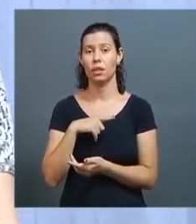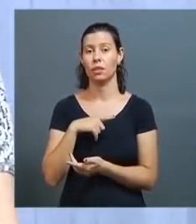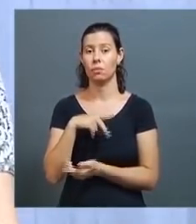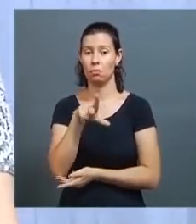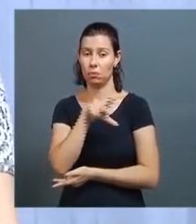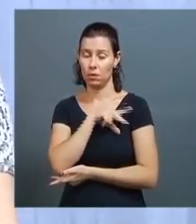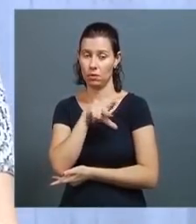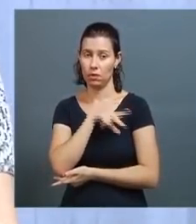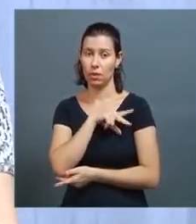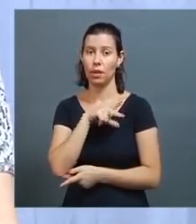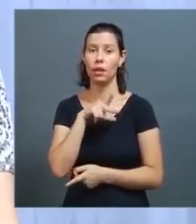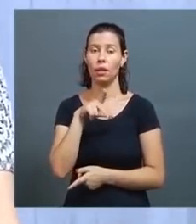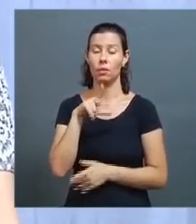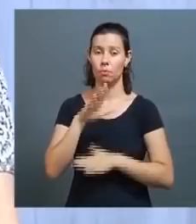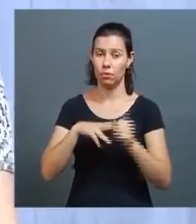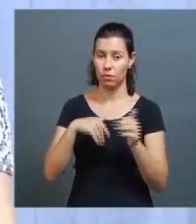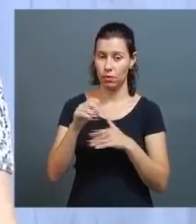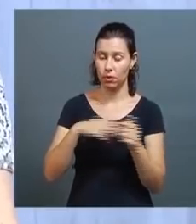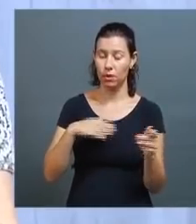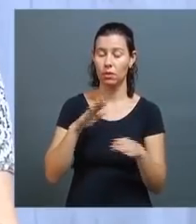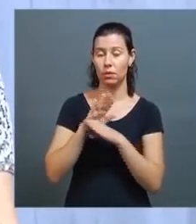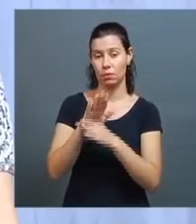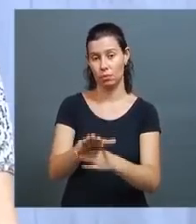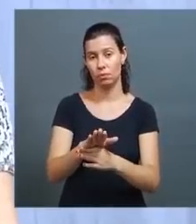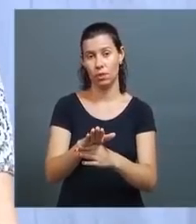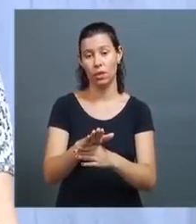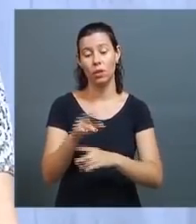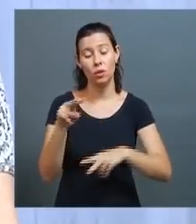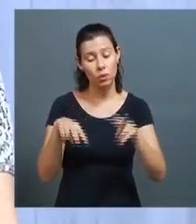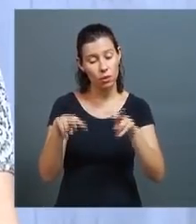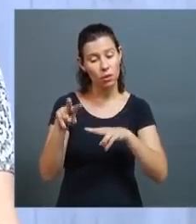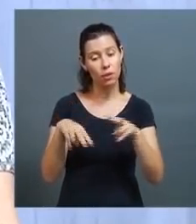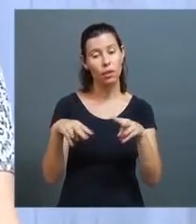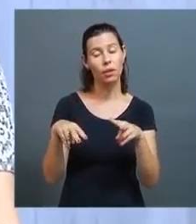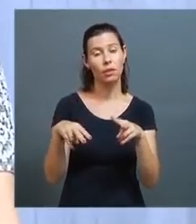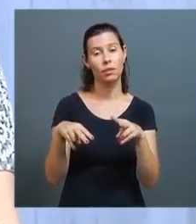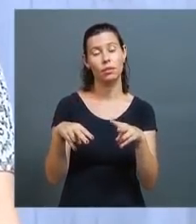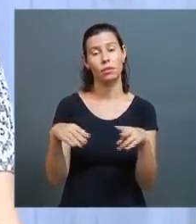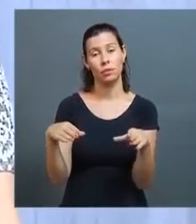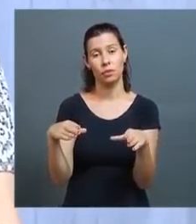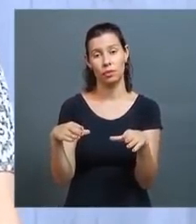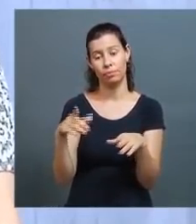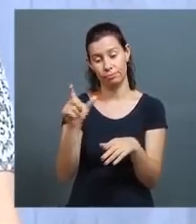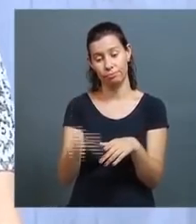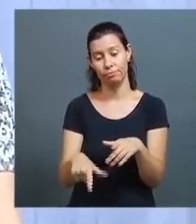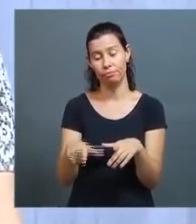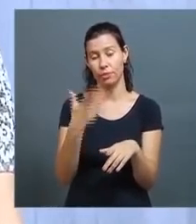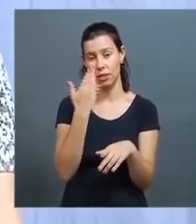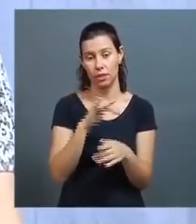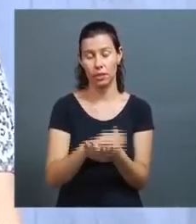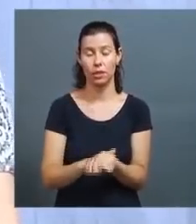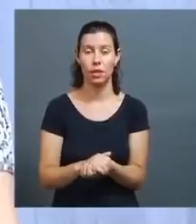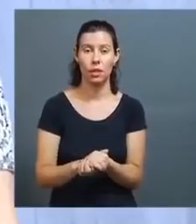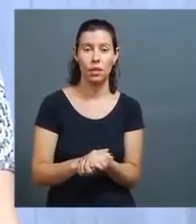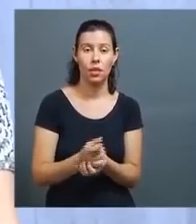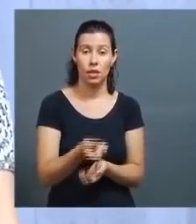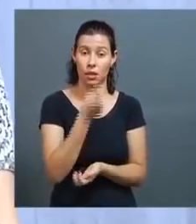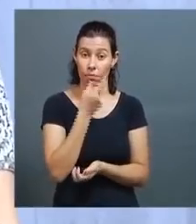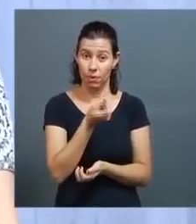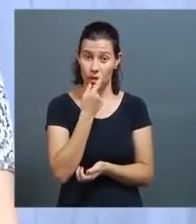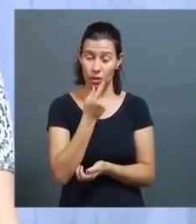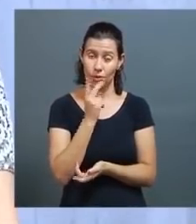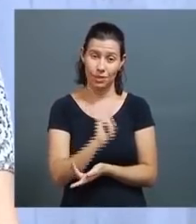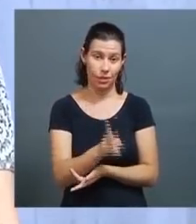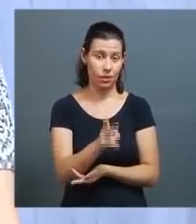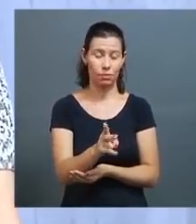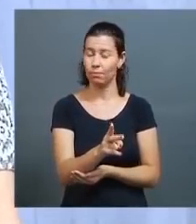de encontrar profissionais, mas que possam ter esse olhar conjunto. E a questão de medicamento, não é sempre que tem que usar